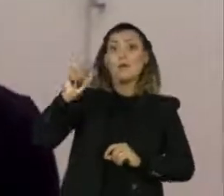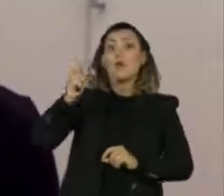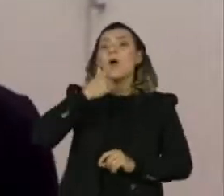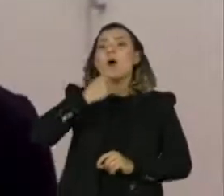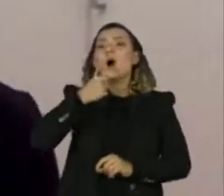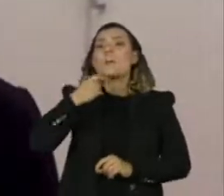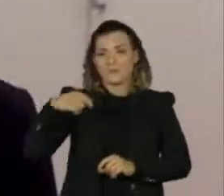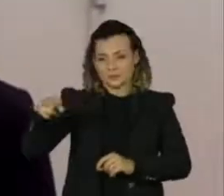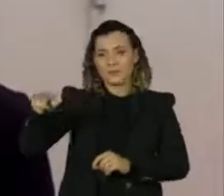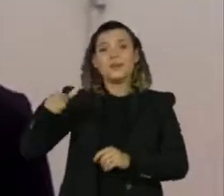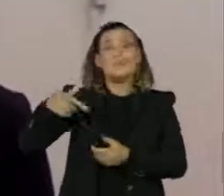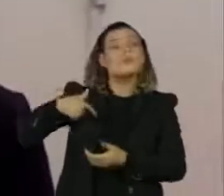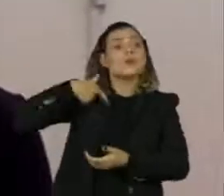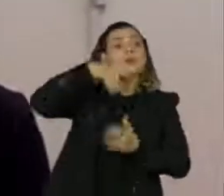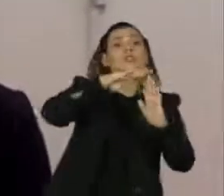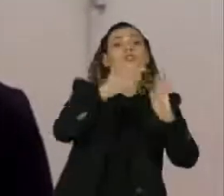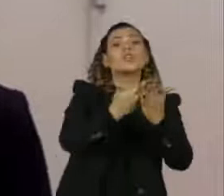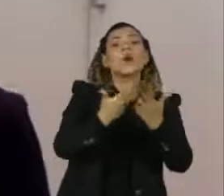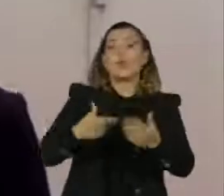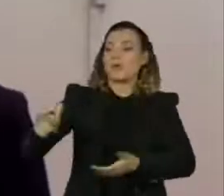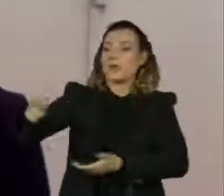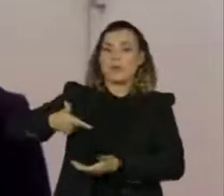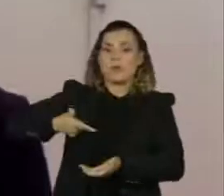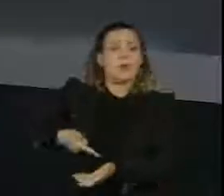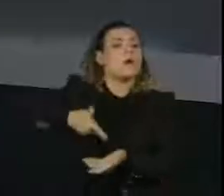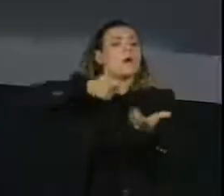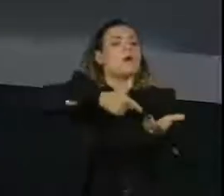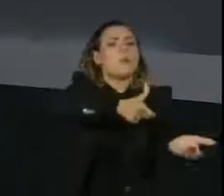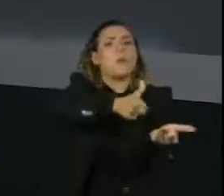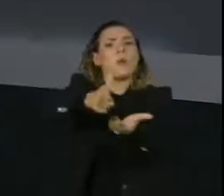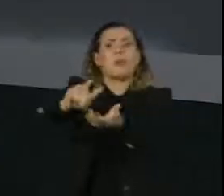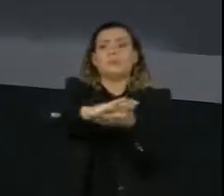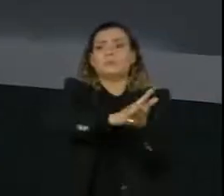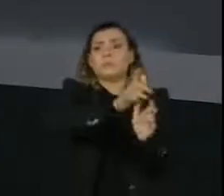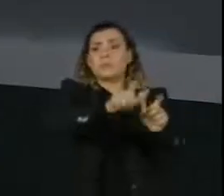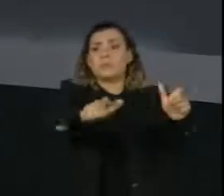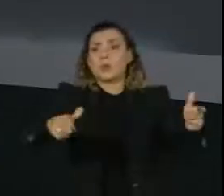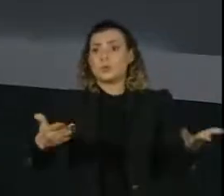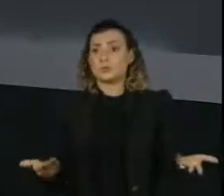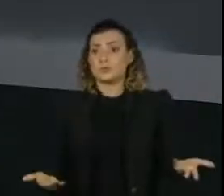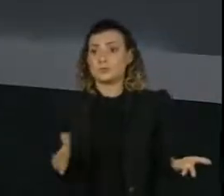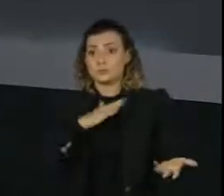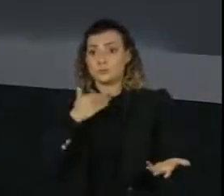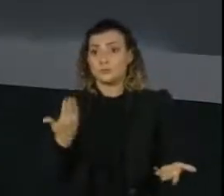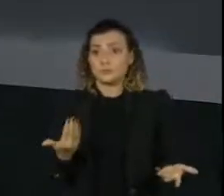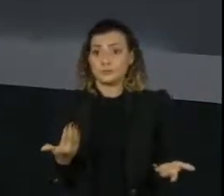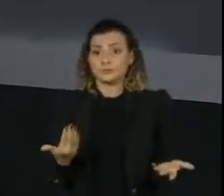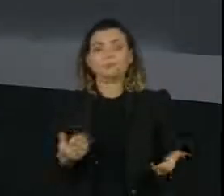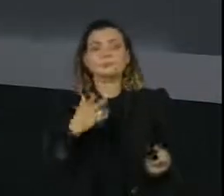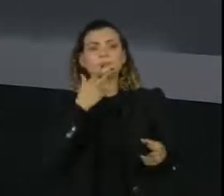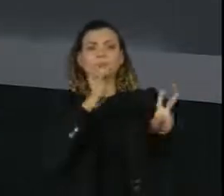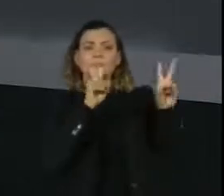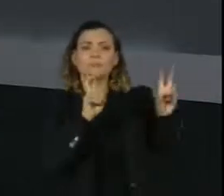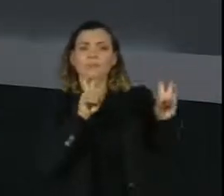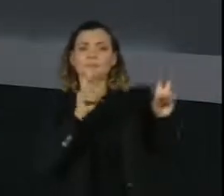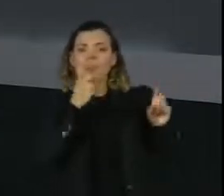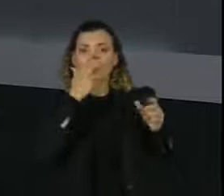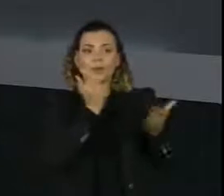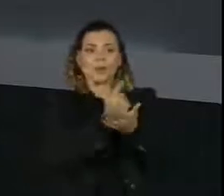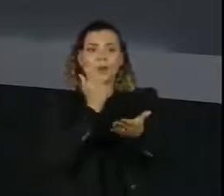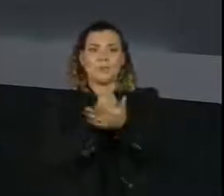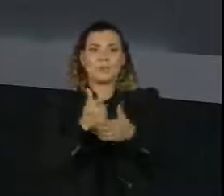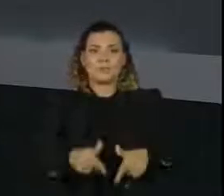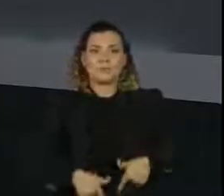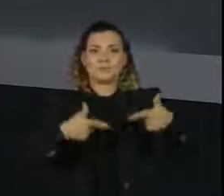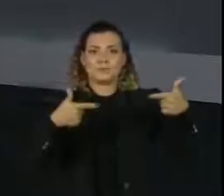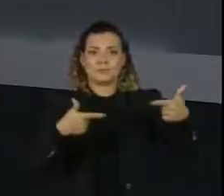arma e fosse até essa escola e matasse essa quantidade de gente. Você citou essa entre aspas, importação